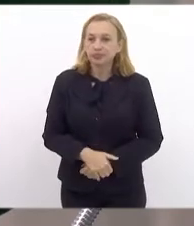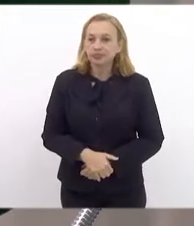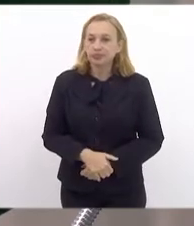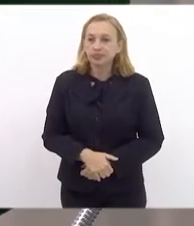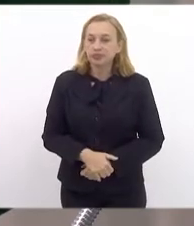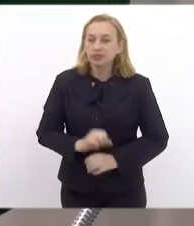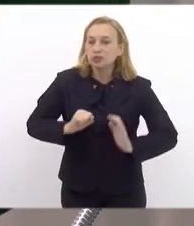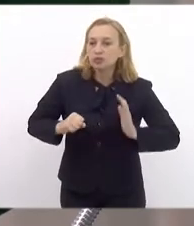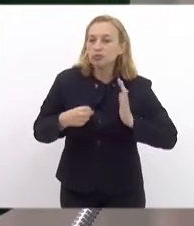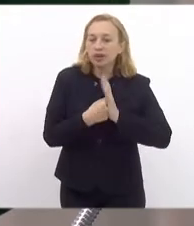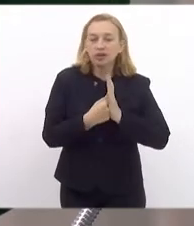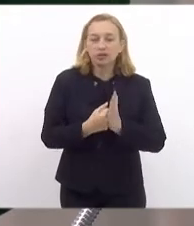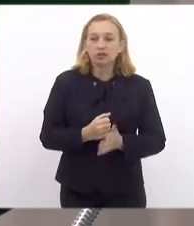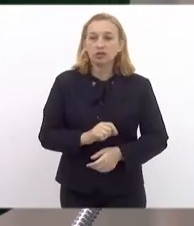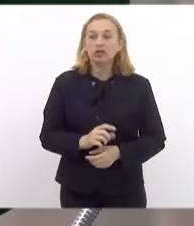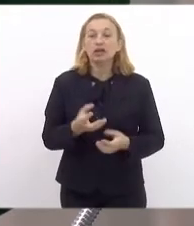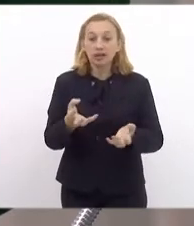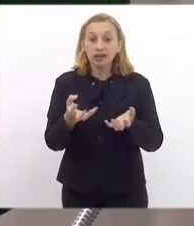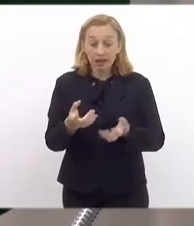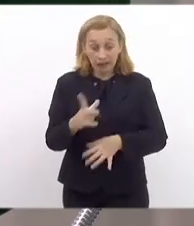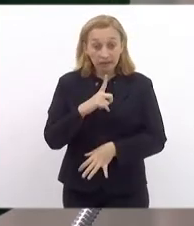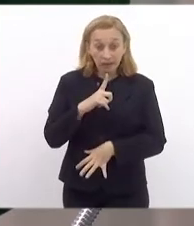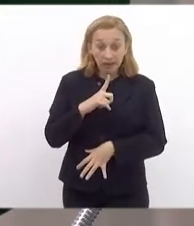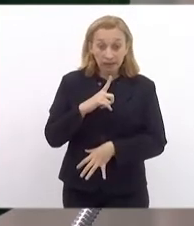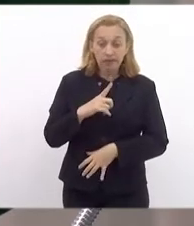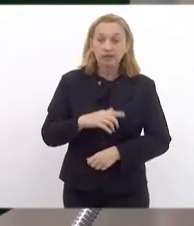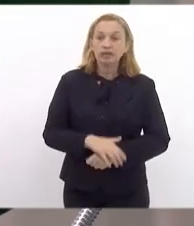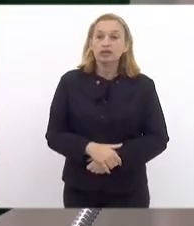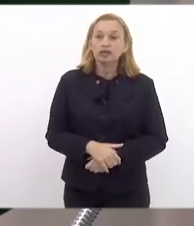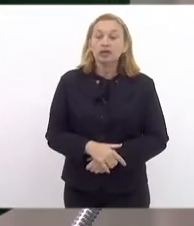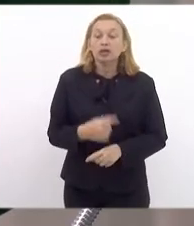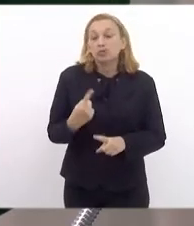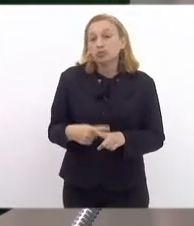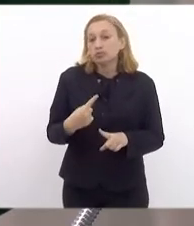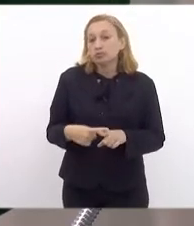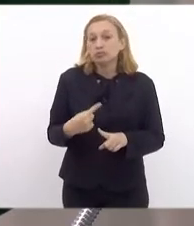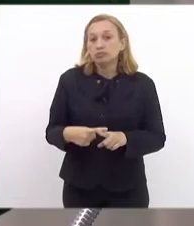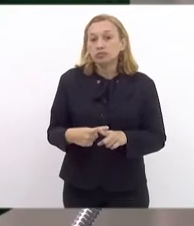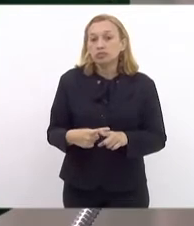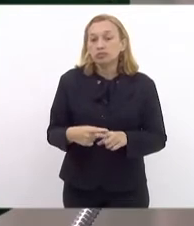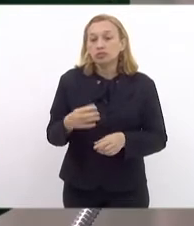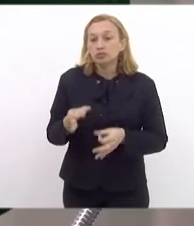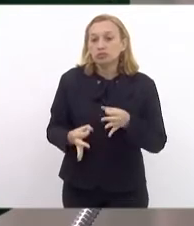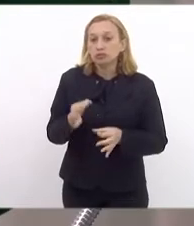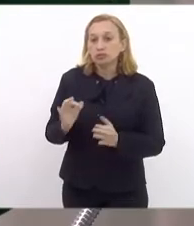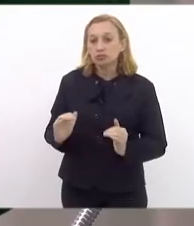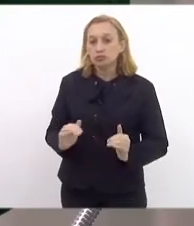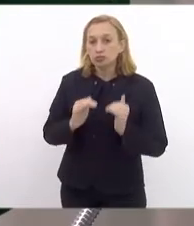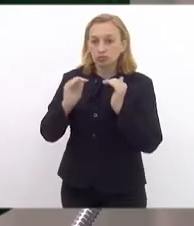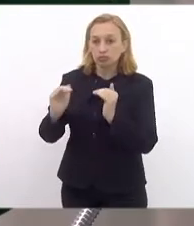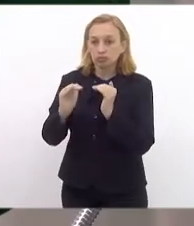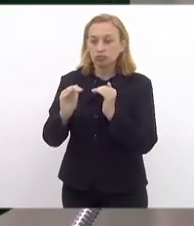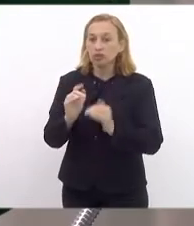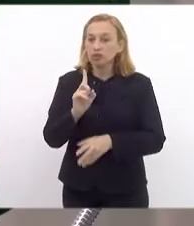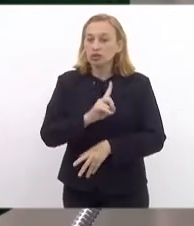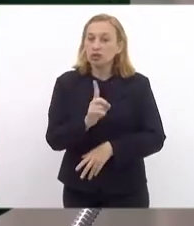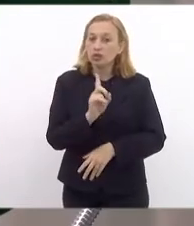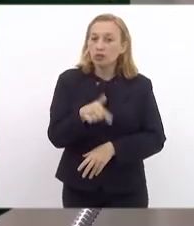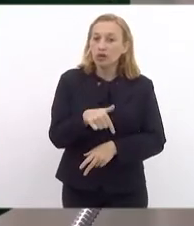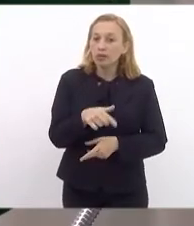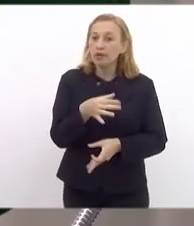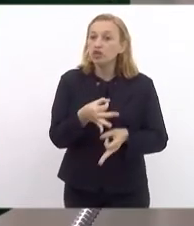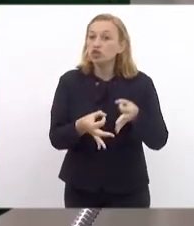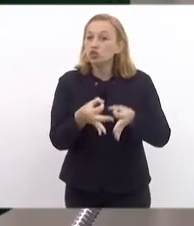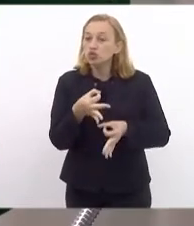e do impacto ele quer que tenha até porque o Tribunal e não é para